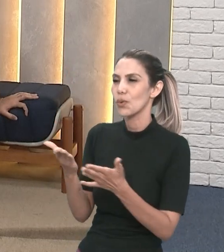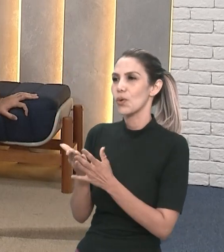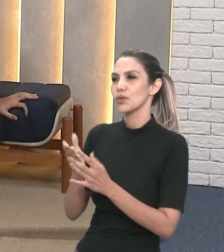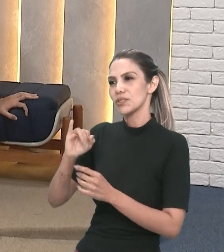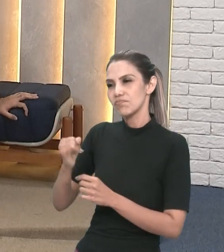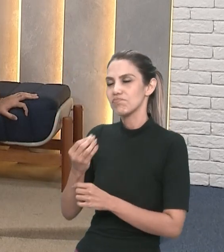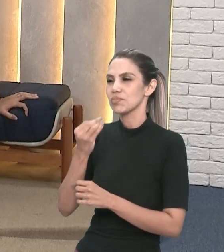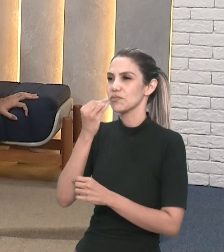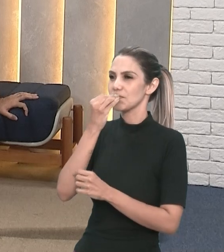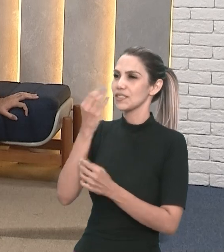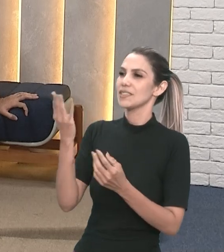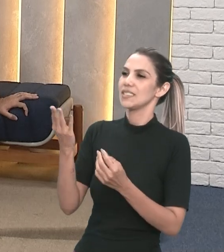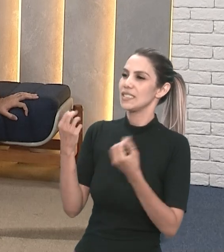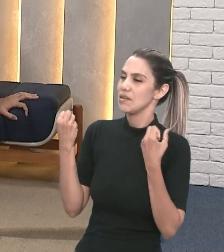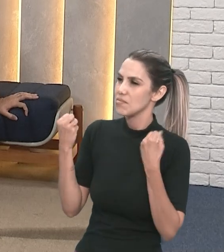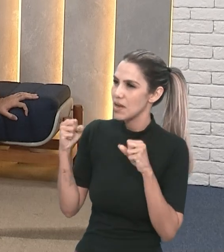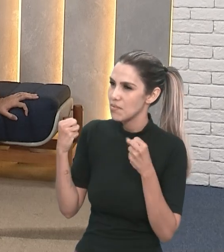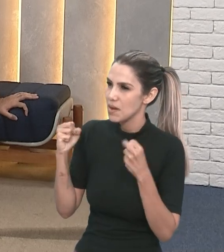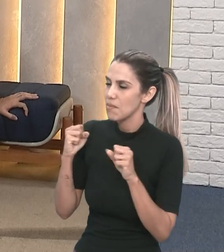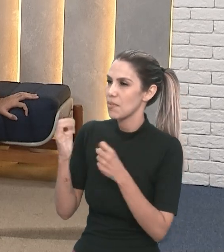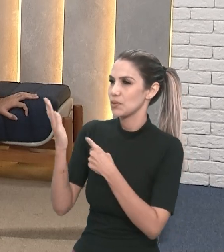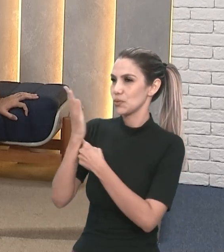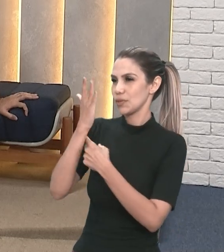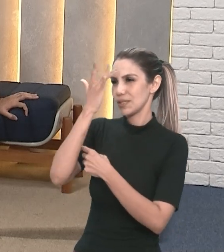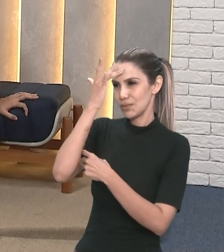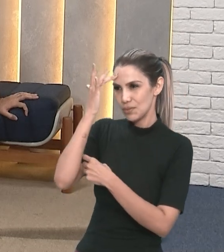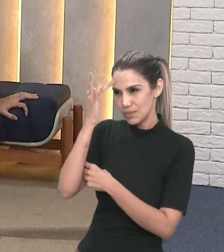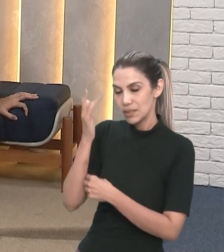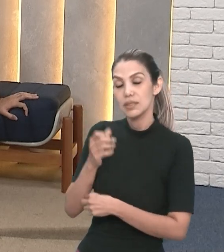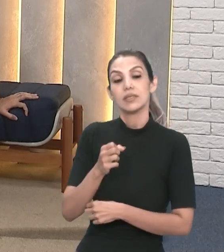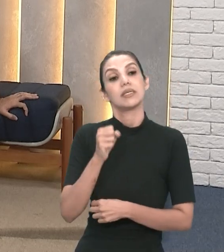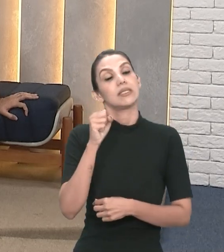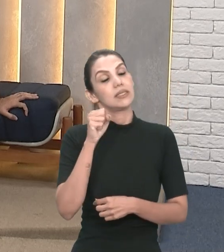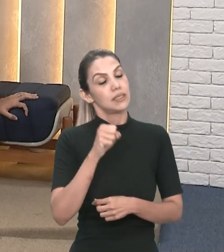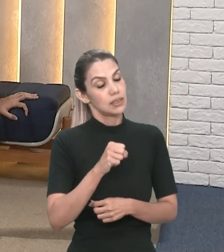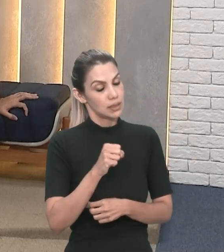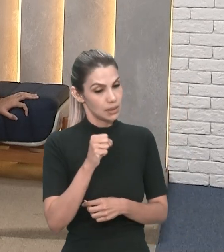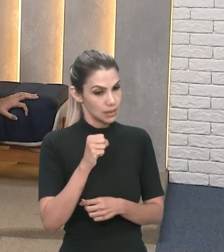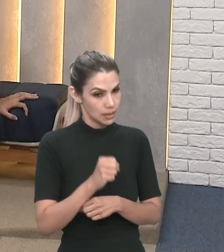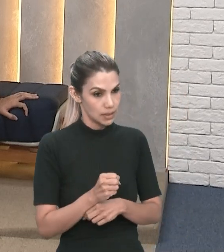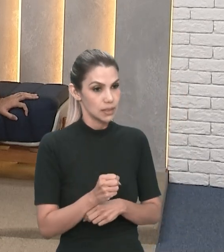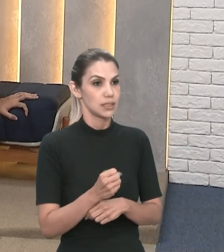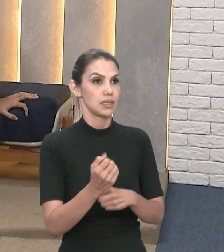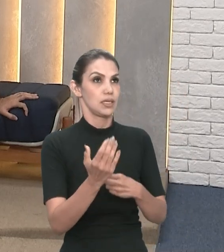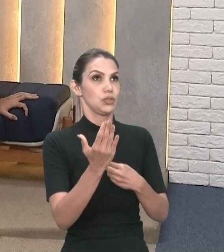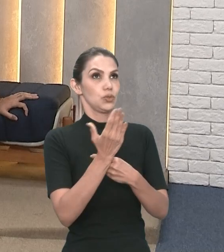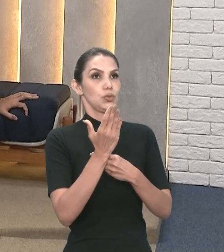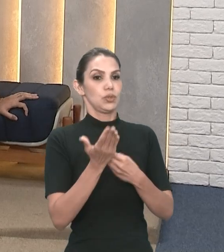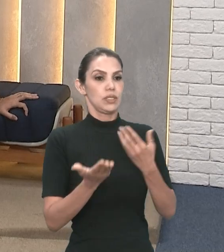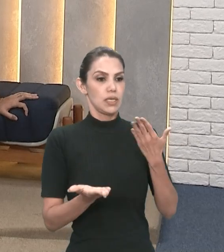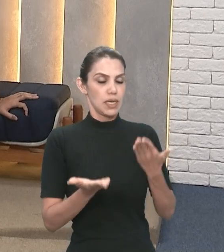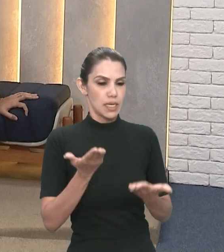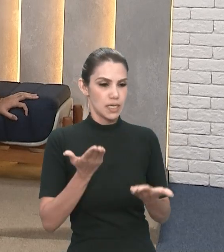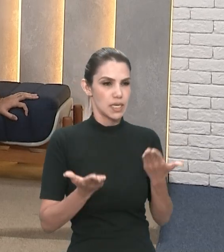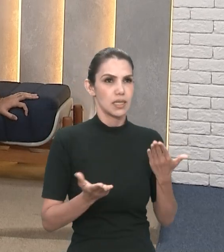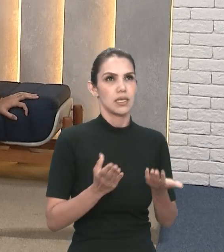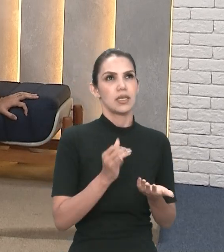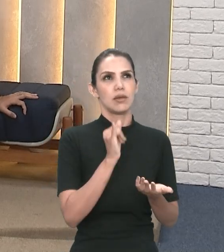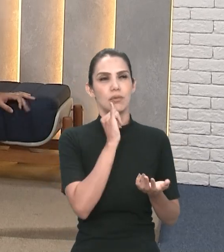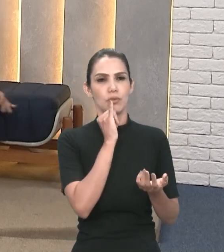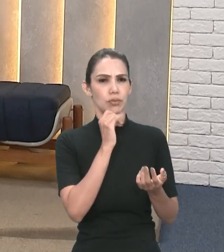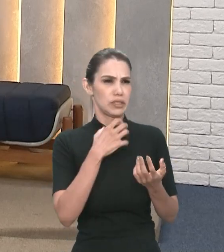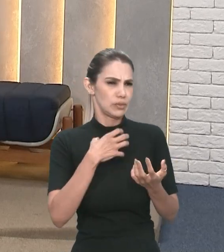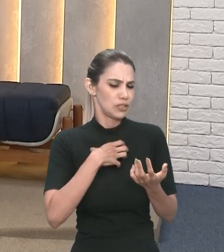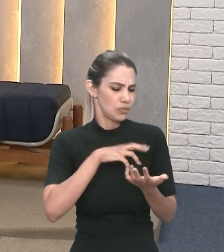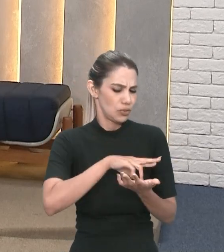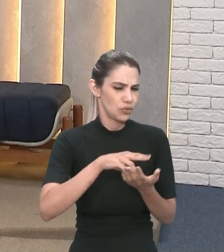saúde. Exatamente. Né, então, dentro desse aspecto emocional, de equilíbrio, de raiva, paixão, emoção, nesse